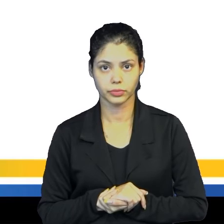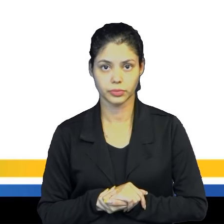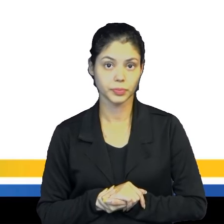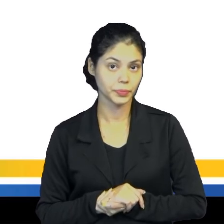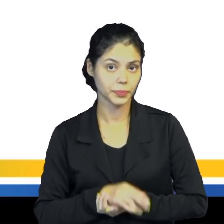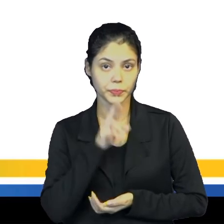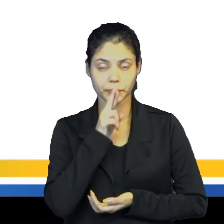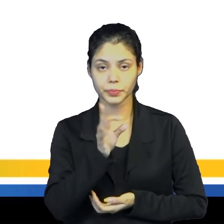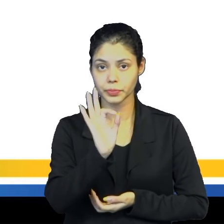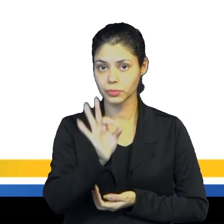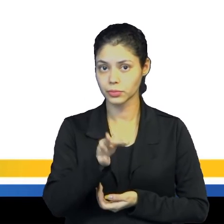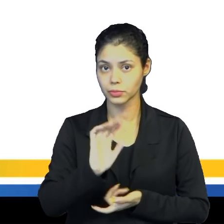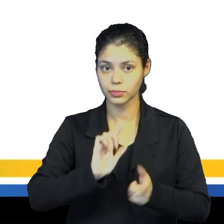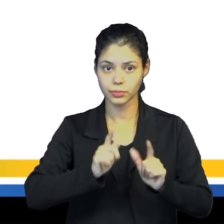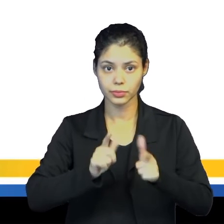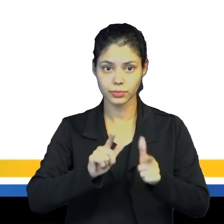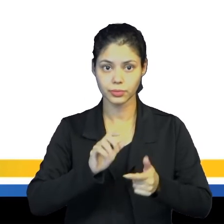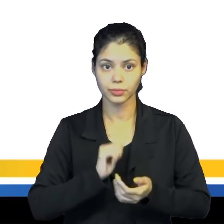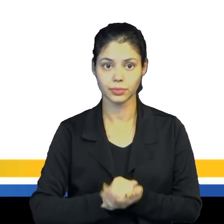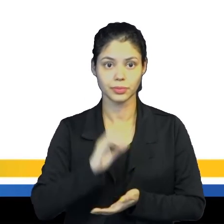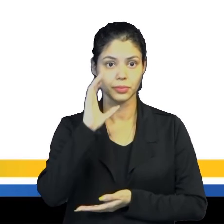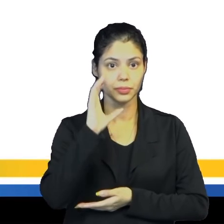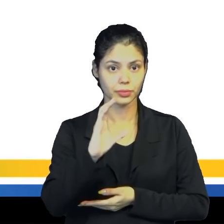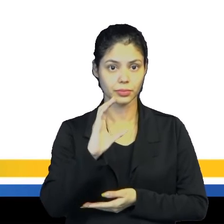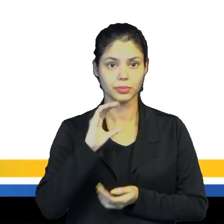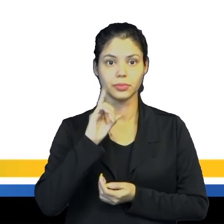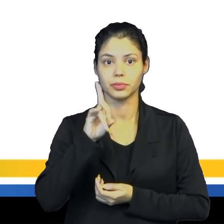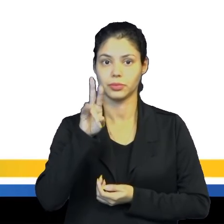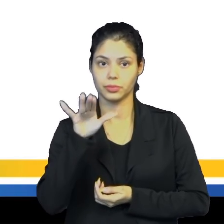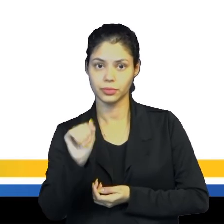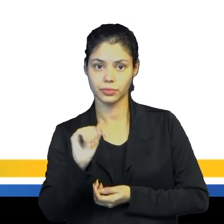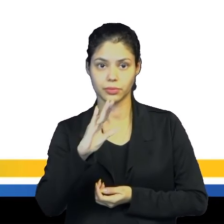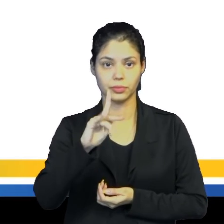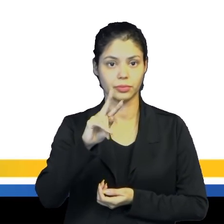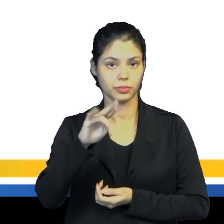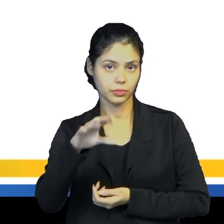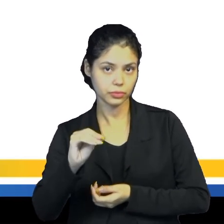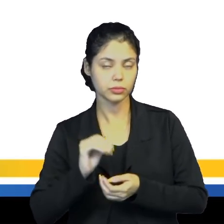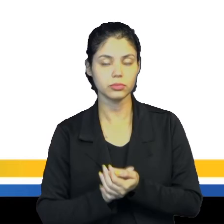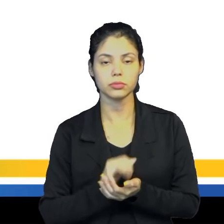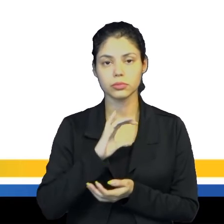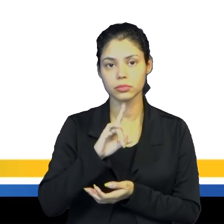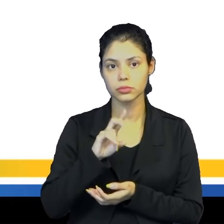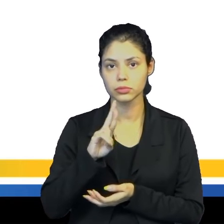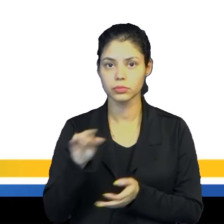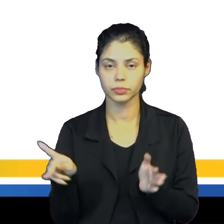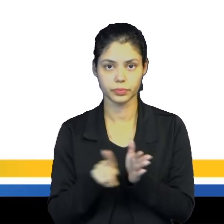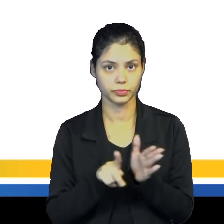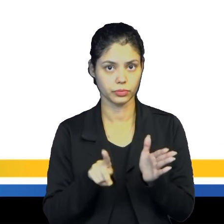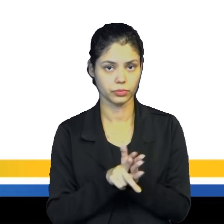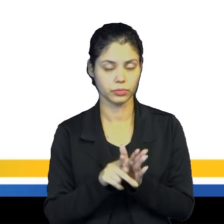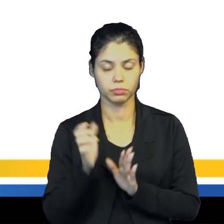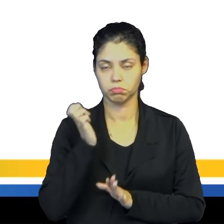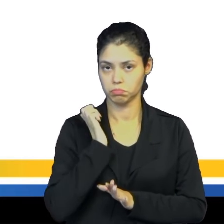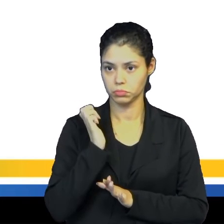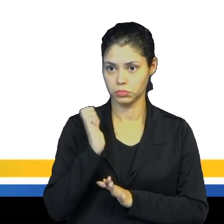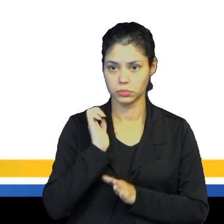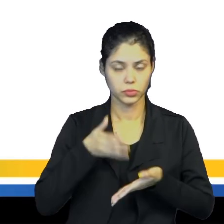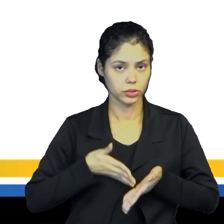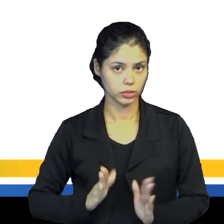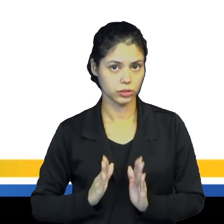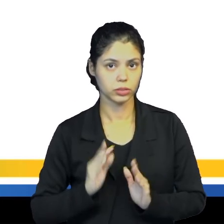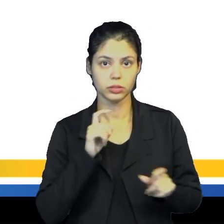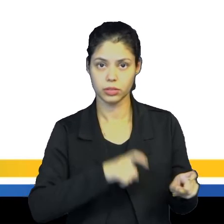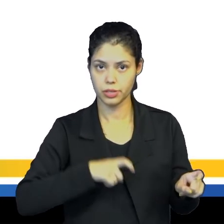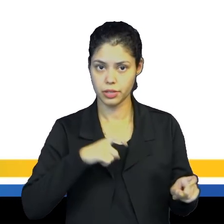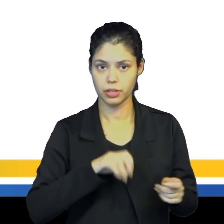A resposta correta é a letra C, crioulos e chapetones, né? Os crioulos, né, pertencentes à elite, nascida na colônia, e